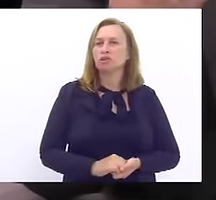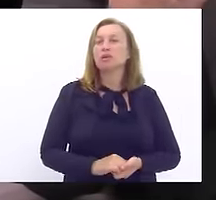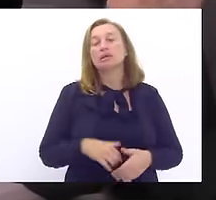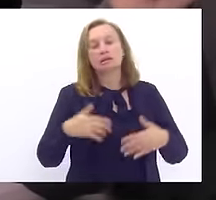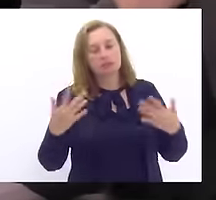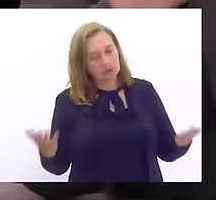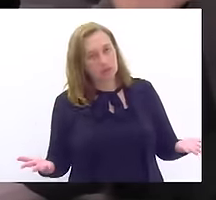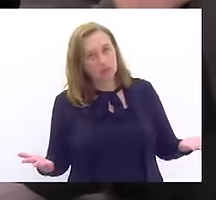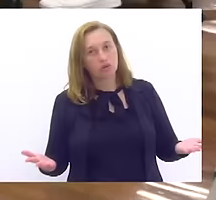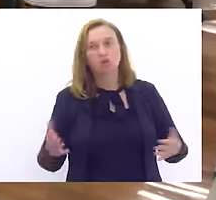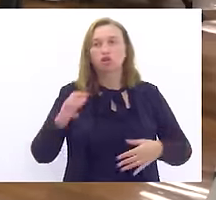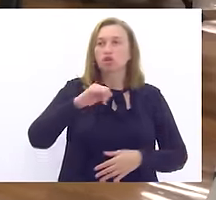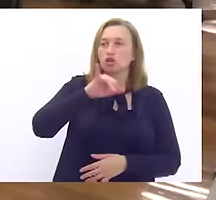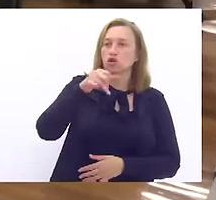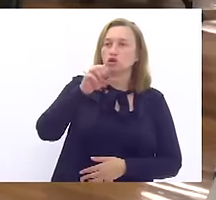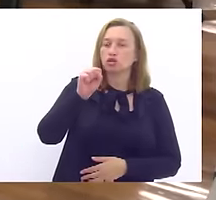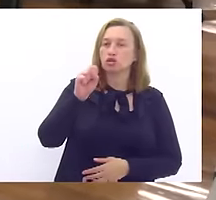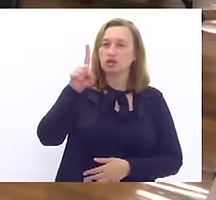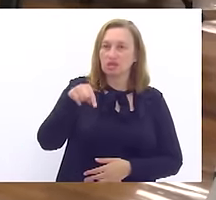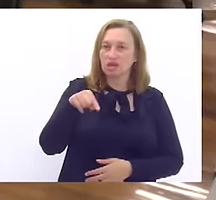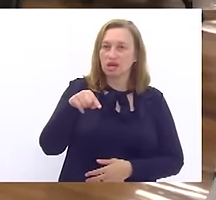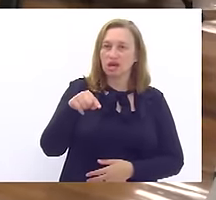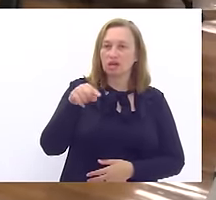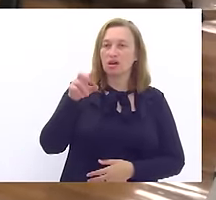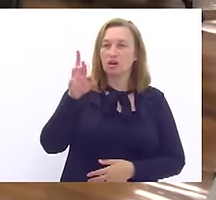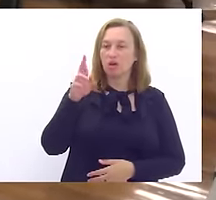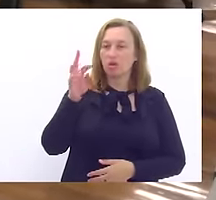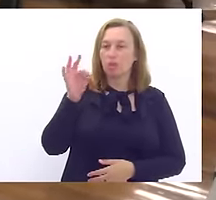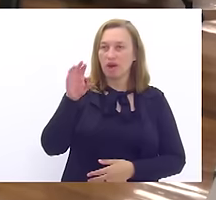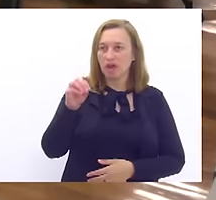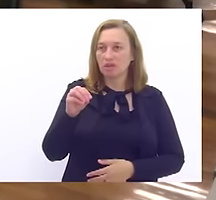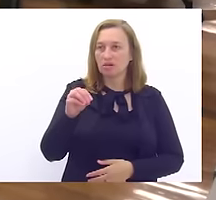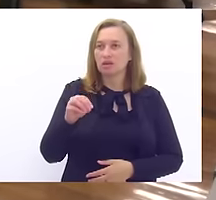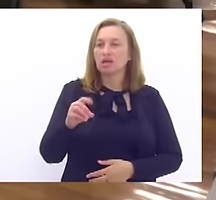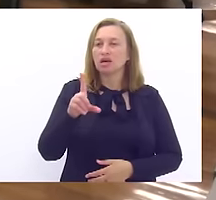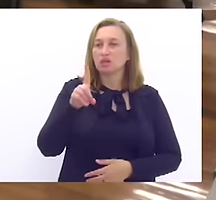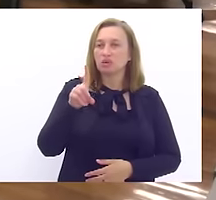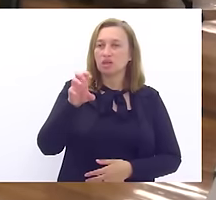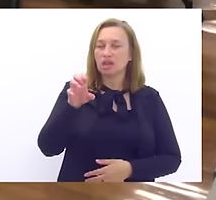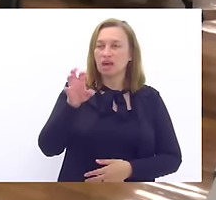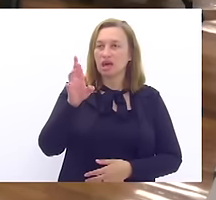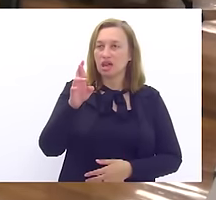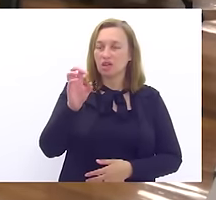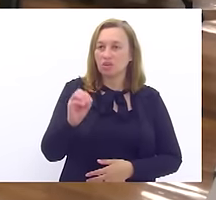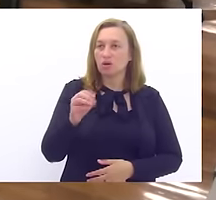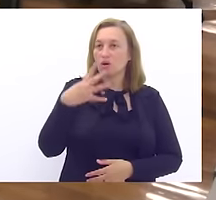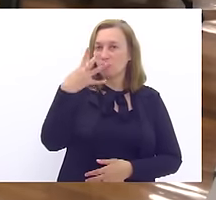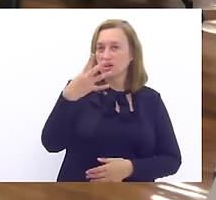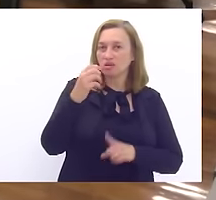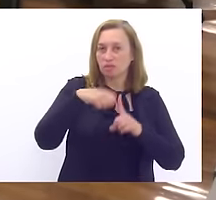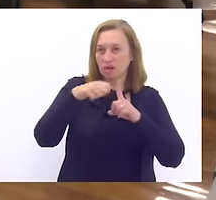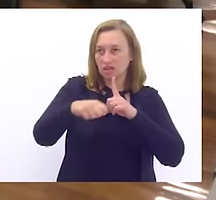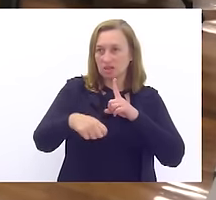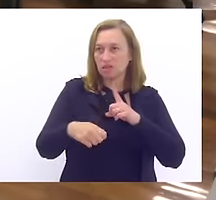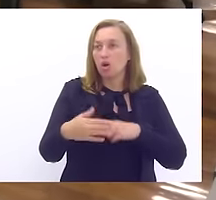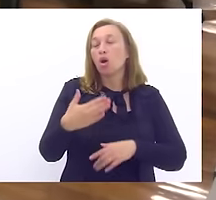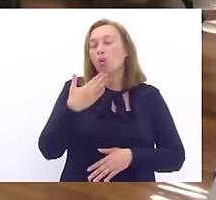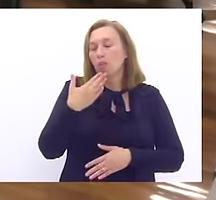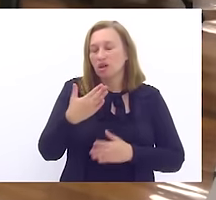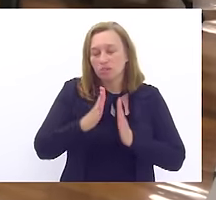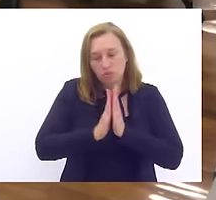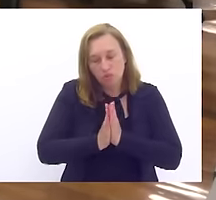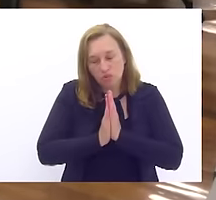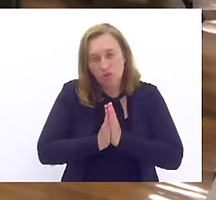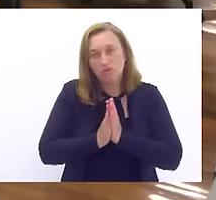então o José Roberto de Lima está no Detran 4 meses Isso não é desculpa Deputado Presidente eu peço por